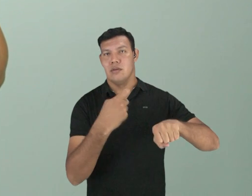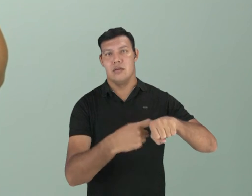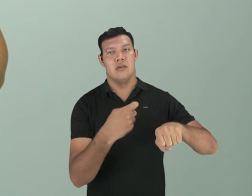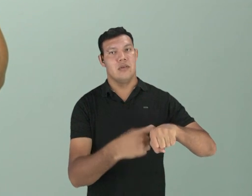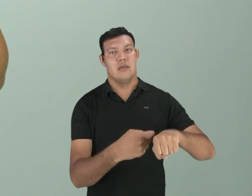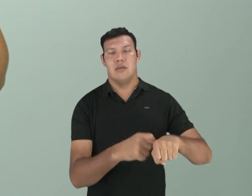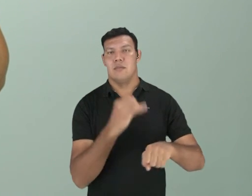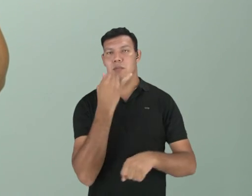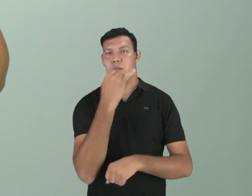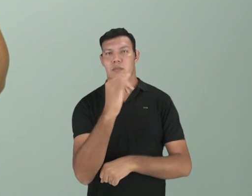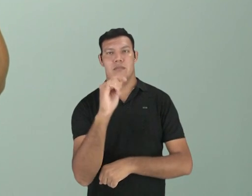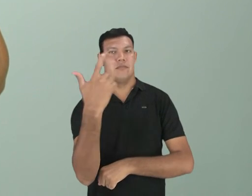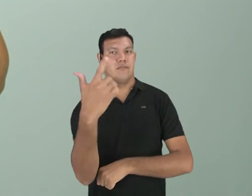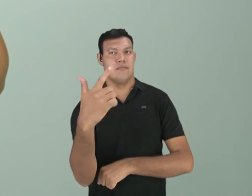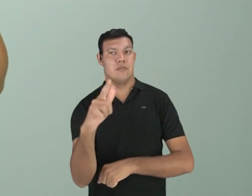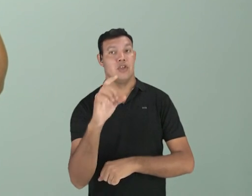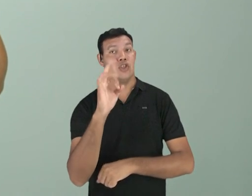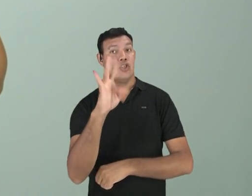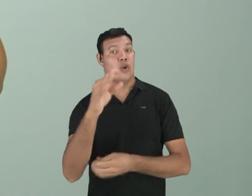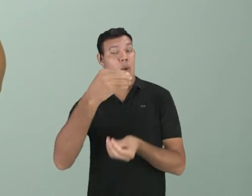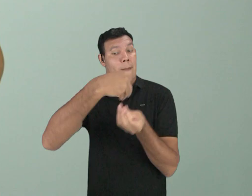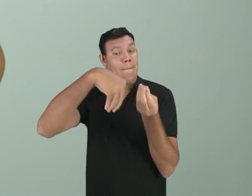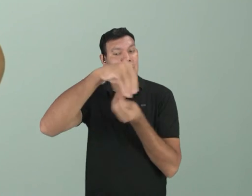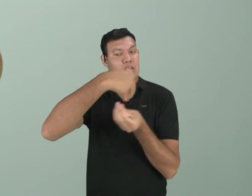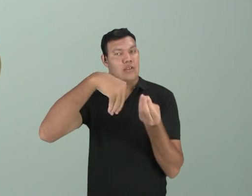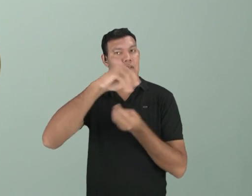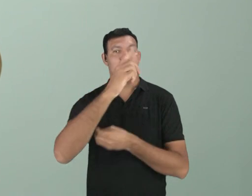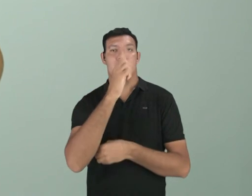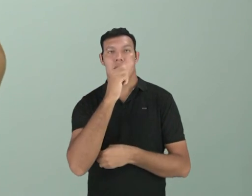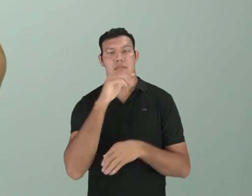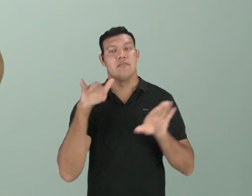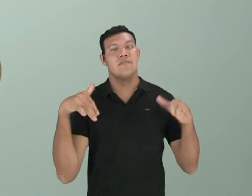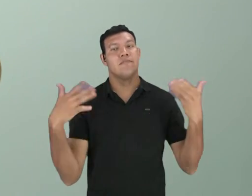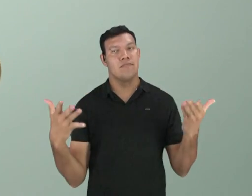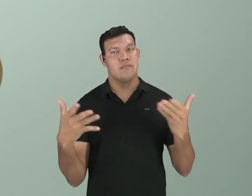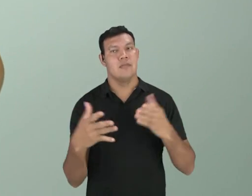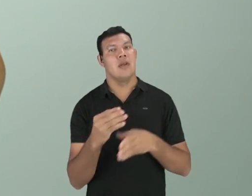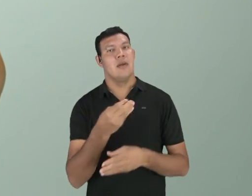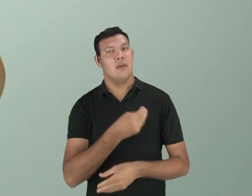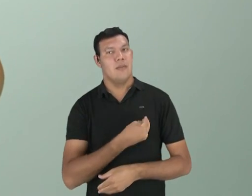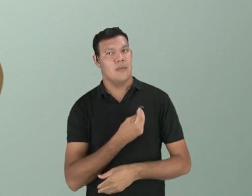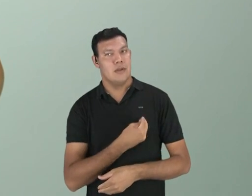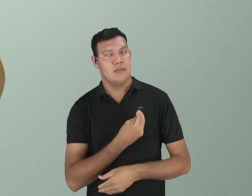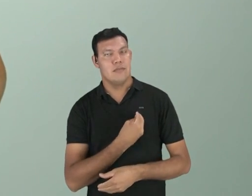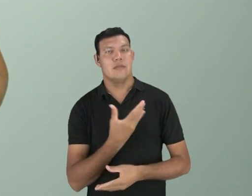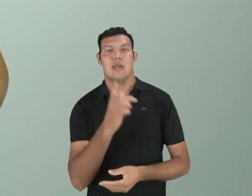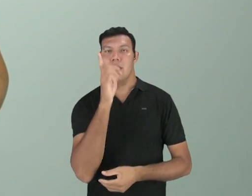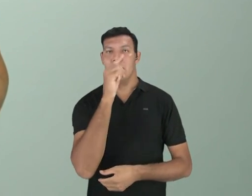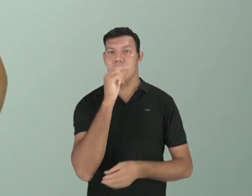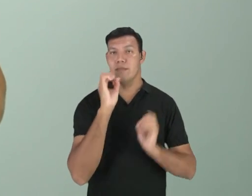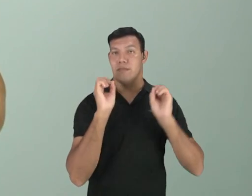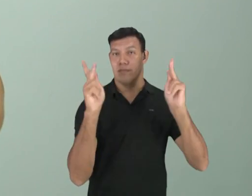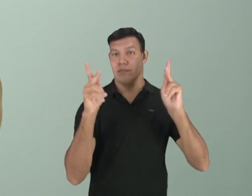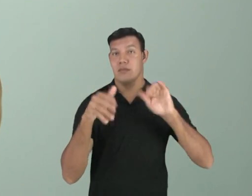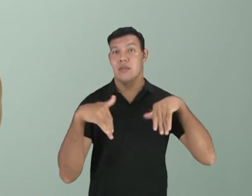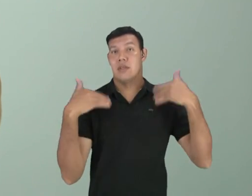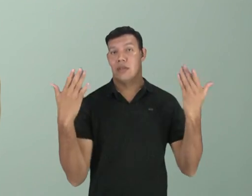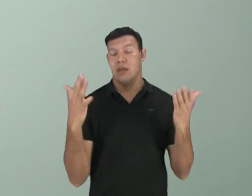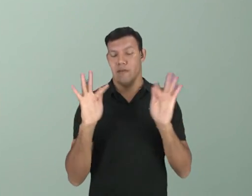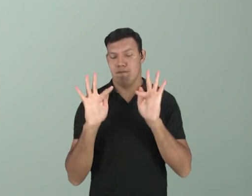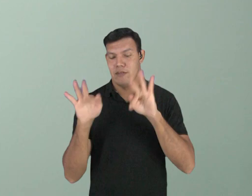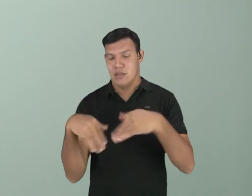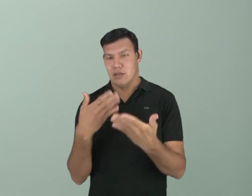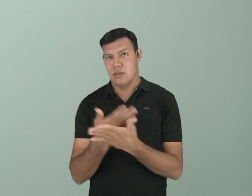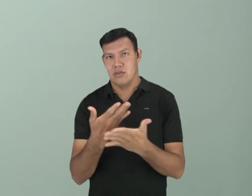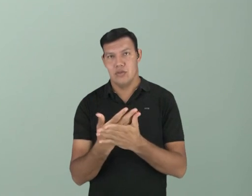sólido, somente se ele estiver em meio aquoso, ou seja, na presença da água, ok? Pessoal, por hoje